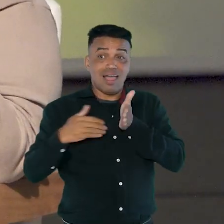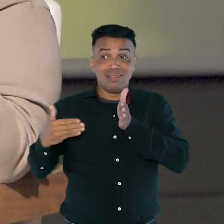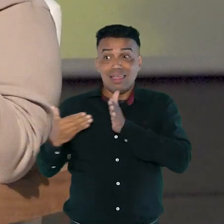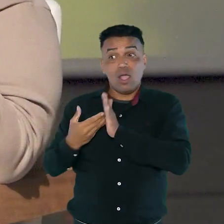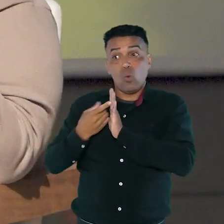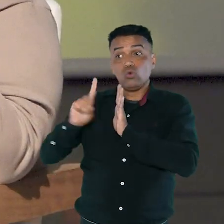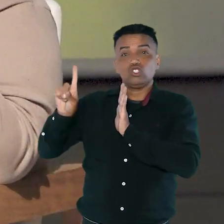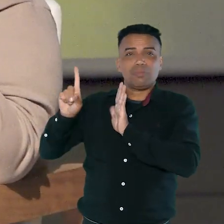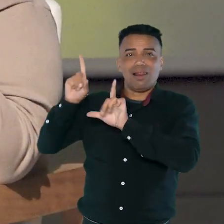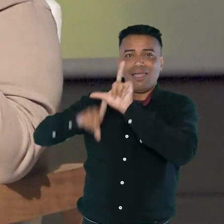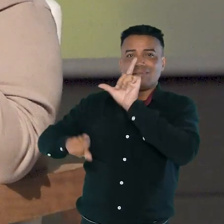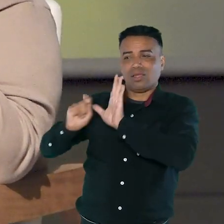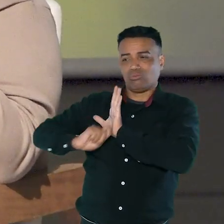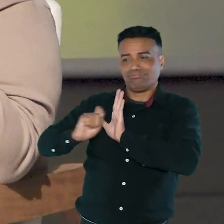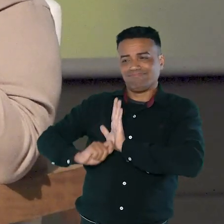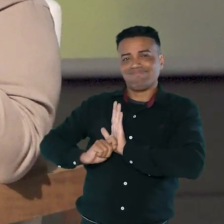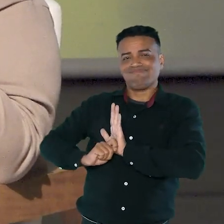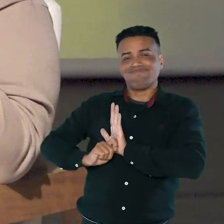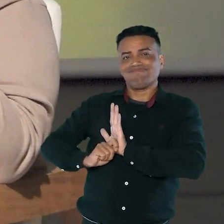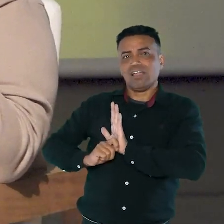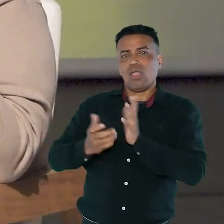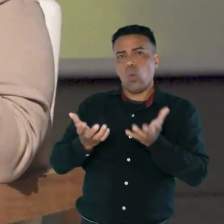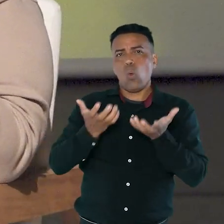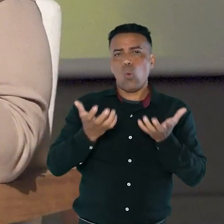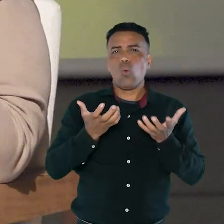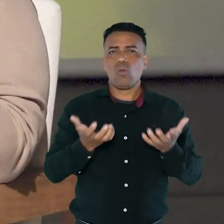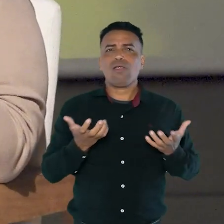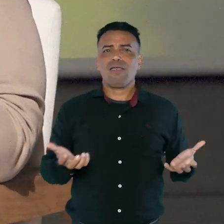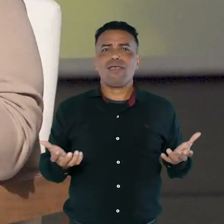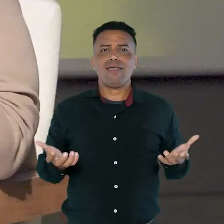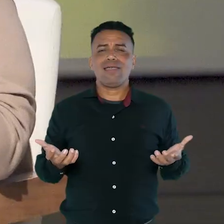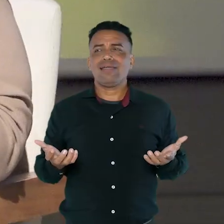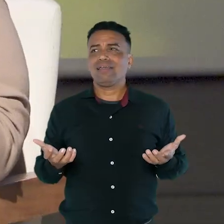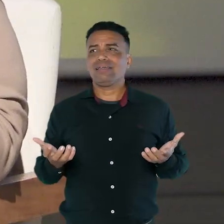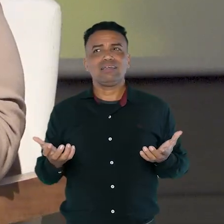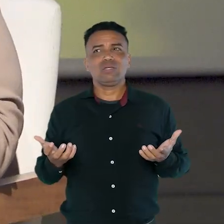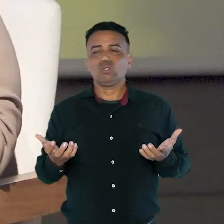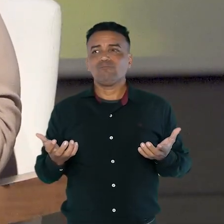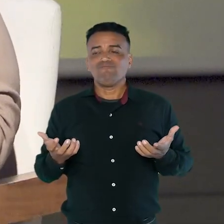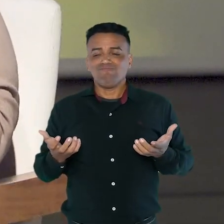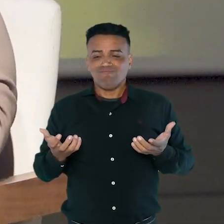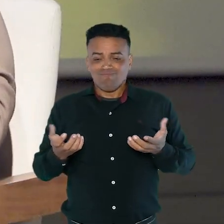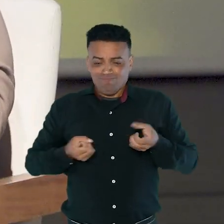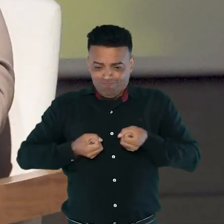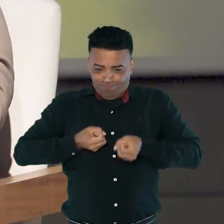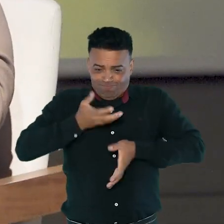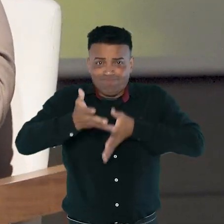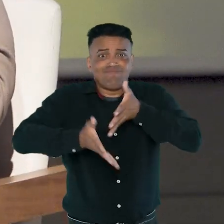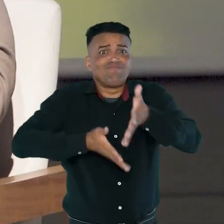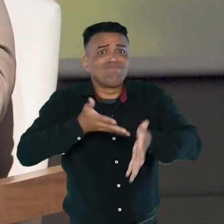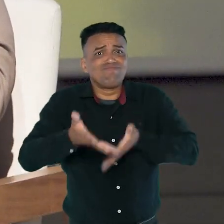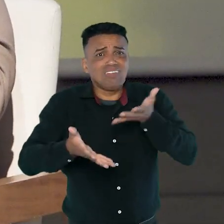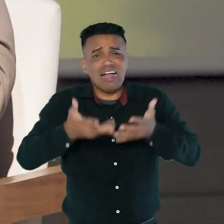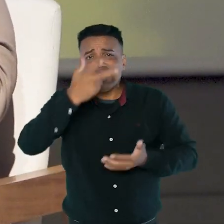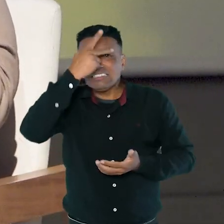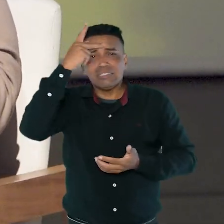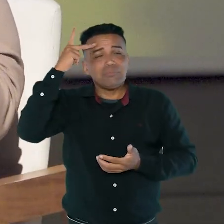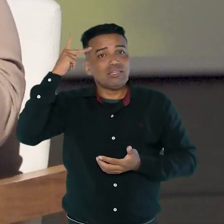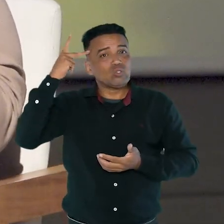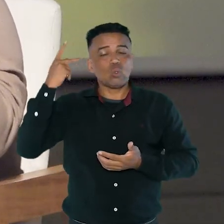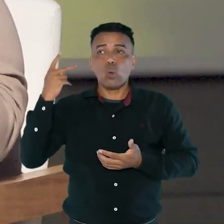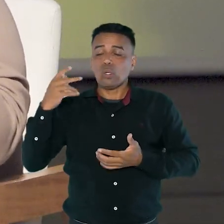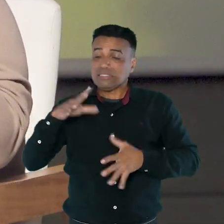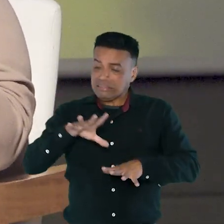lá, minha última composição, eu quero arrancar pedaços. Eu quero que as pessoas